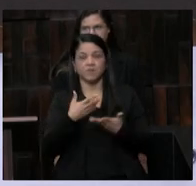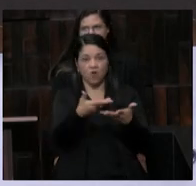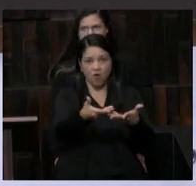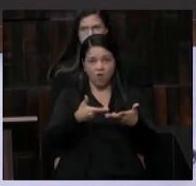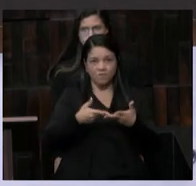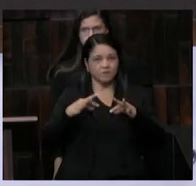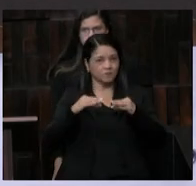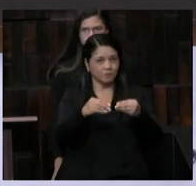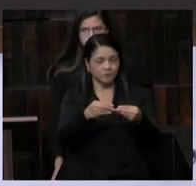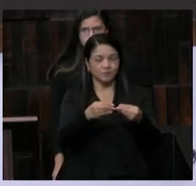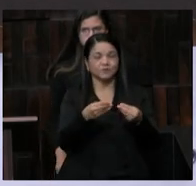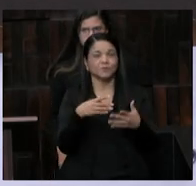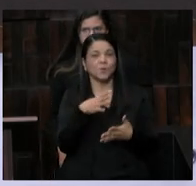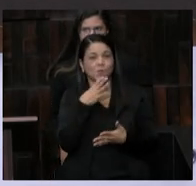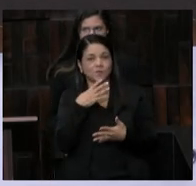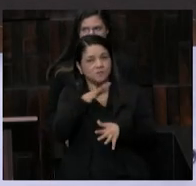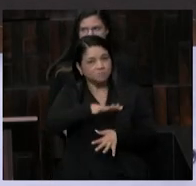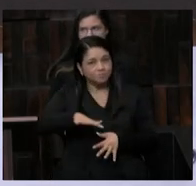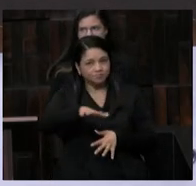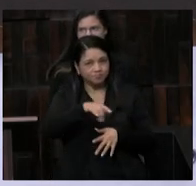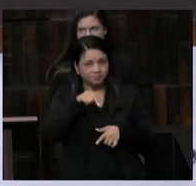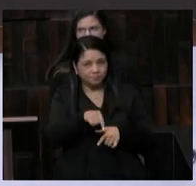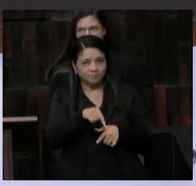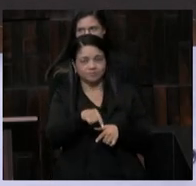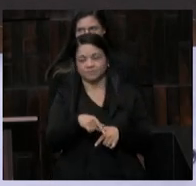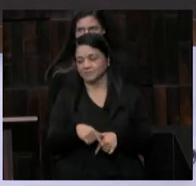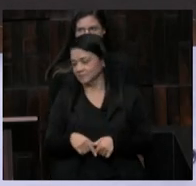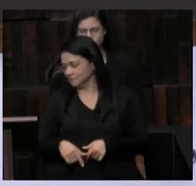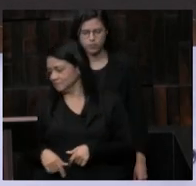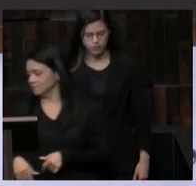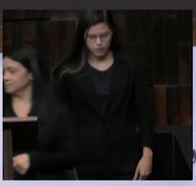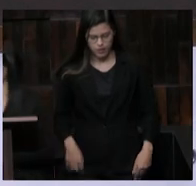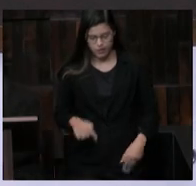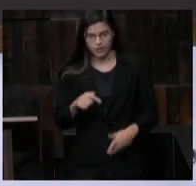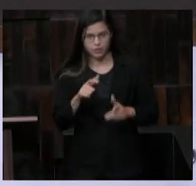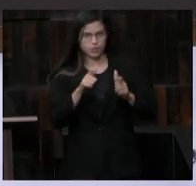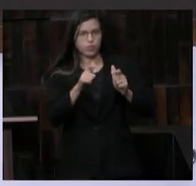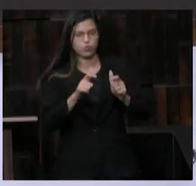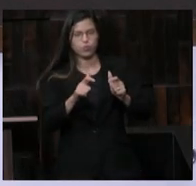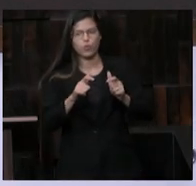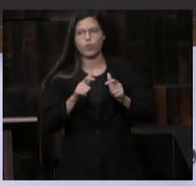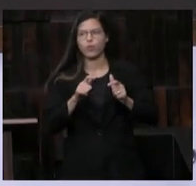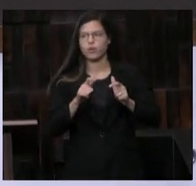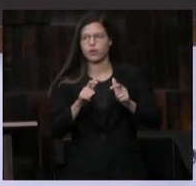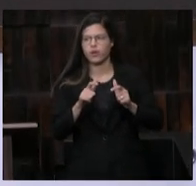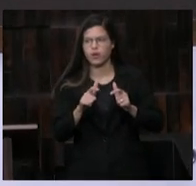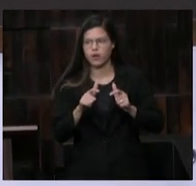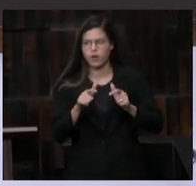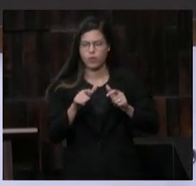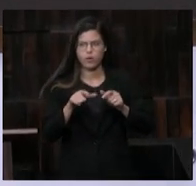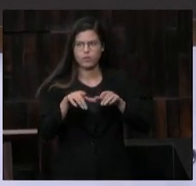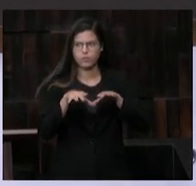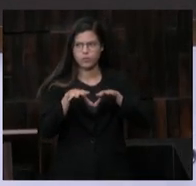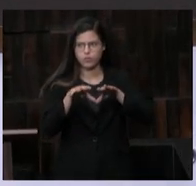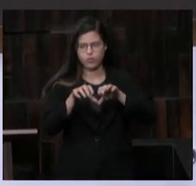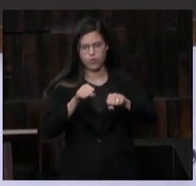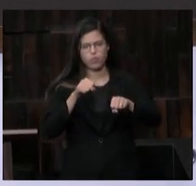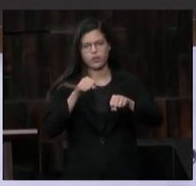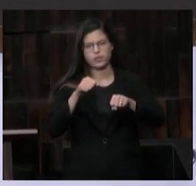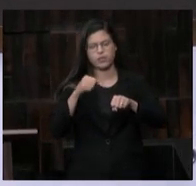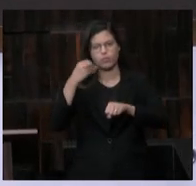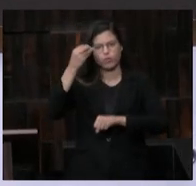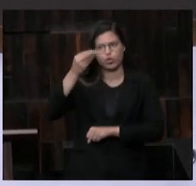esse espaço. E esse espaço, ele justamente é um ambiente de formação, de experimentação